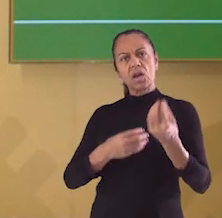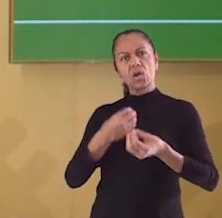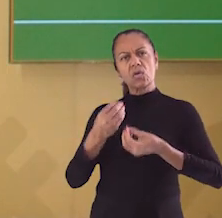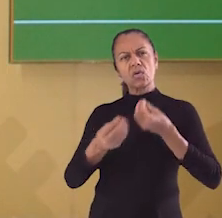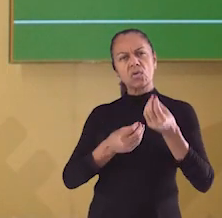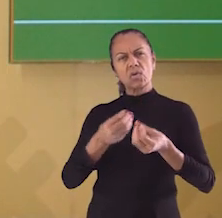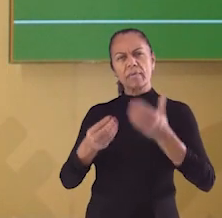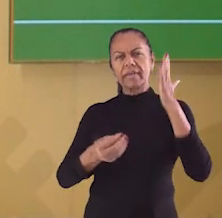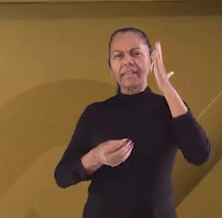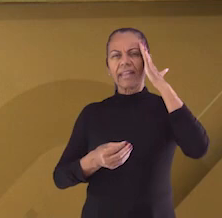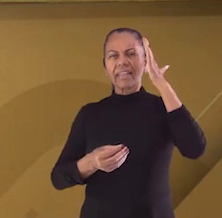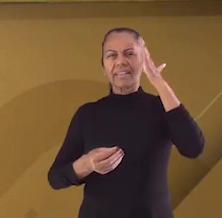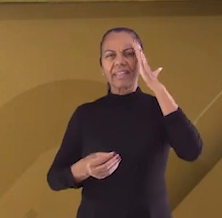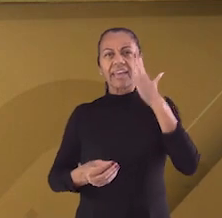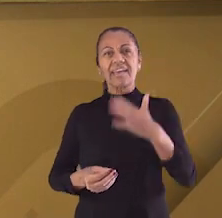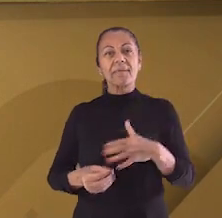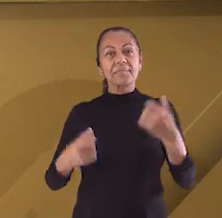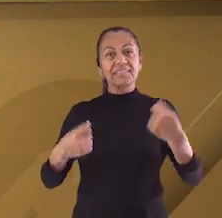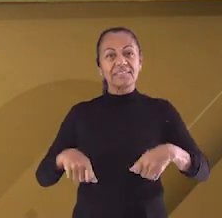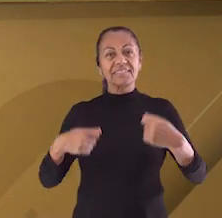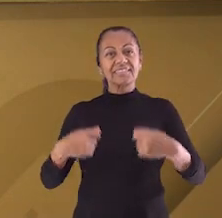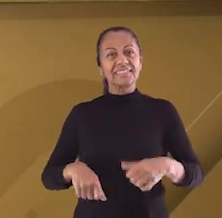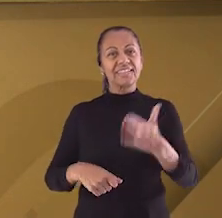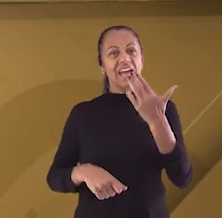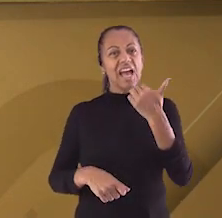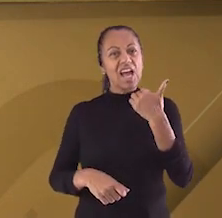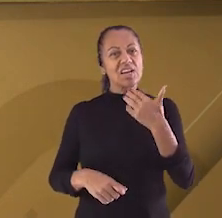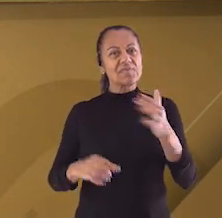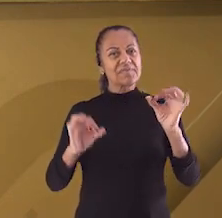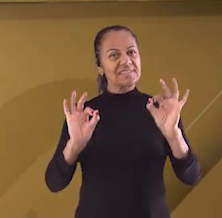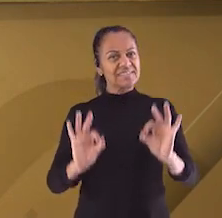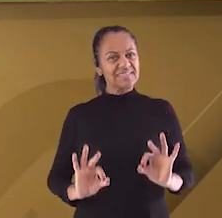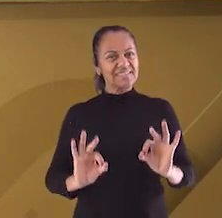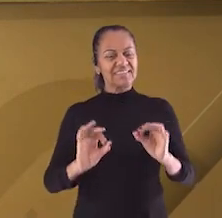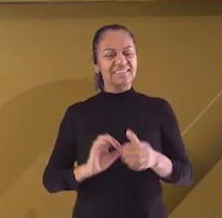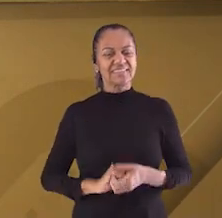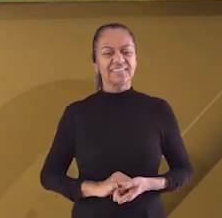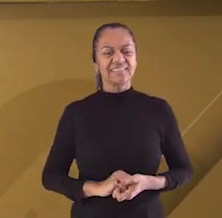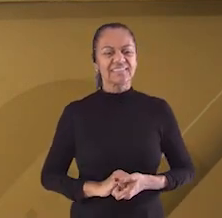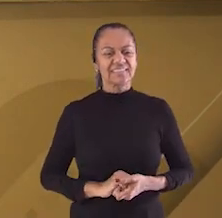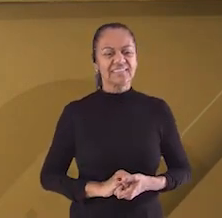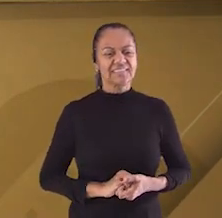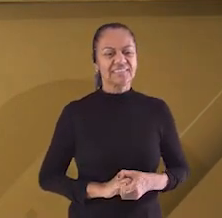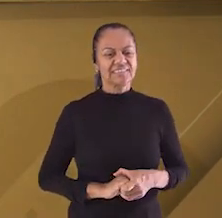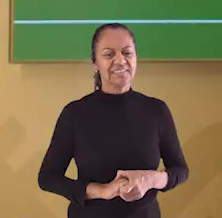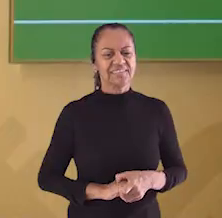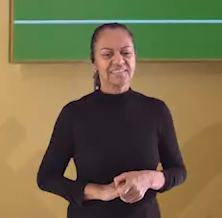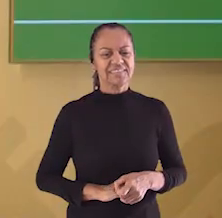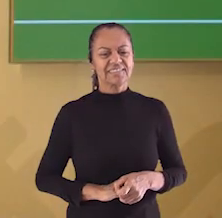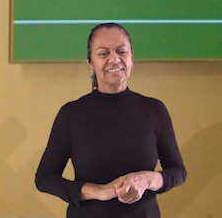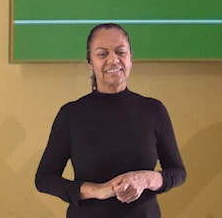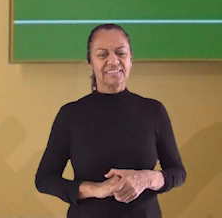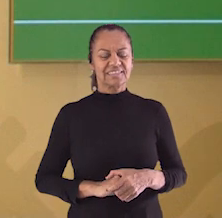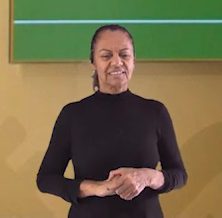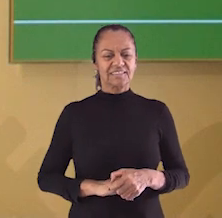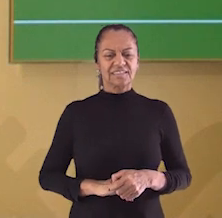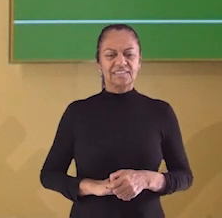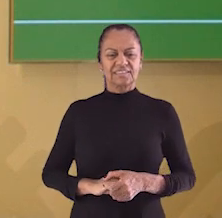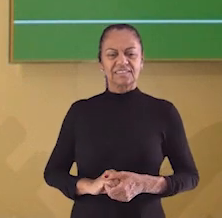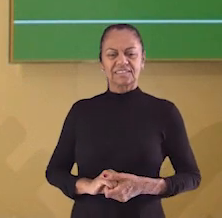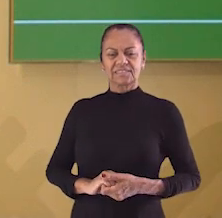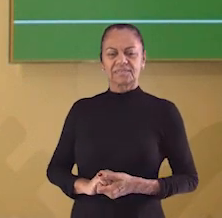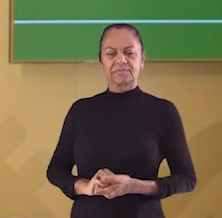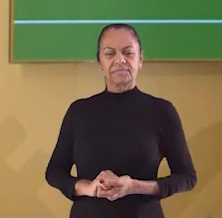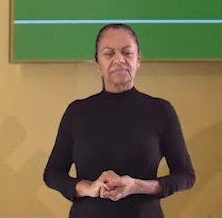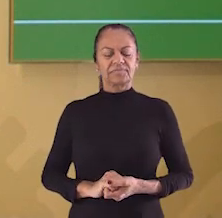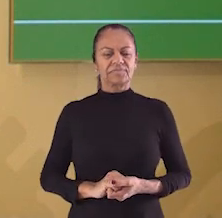alimentar. Bacana? Então vamos lá? A minha pirâmide ela não é tão legal quanto a sua. Ela só é